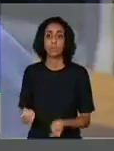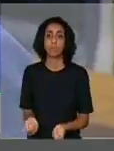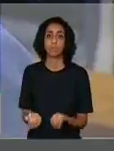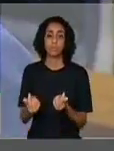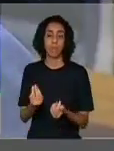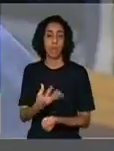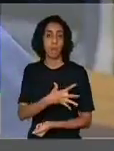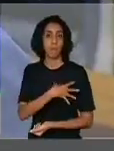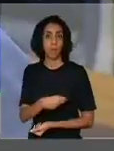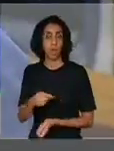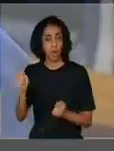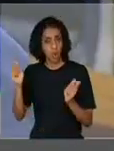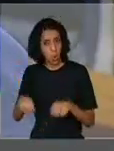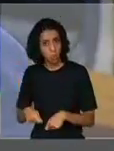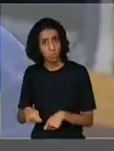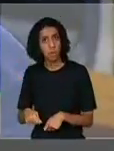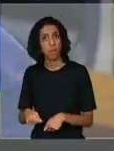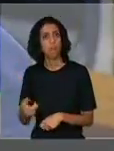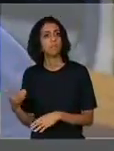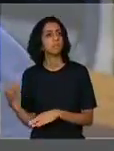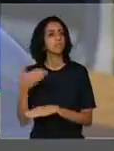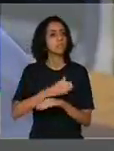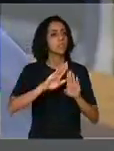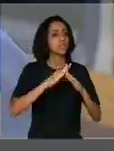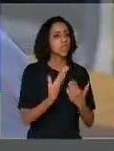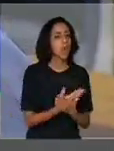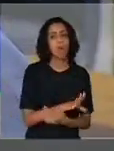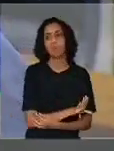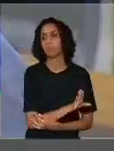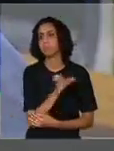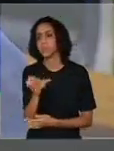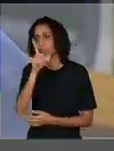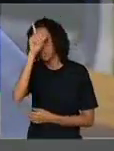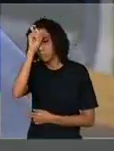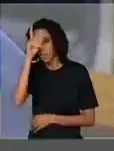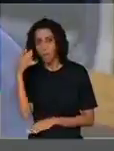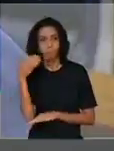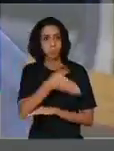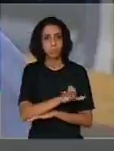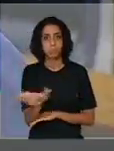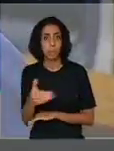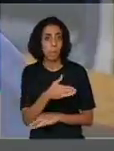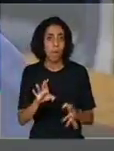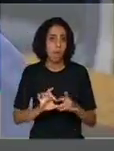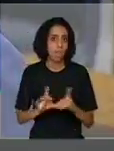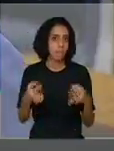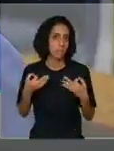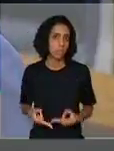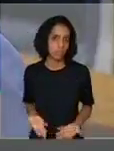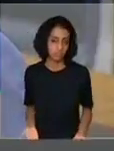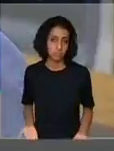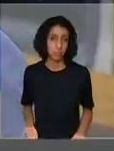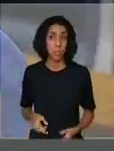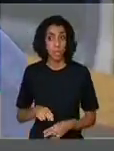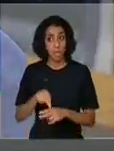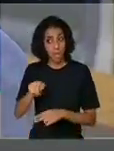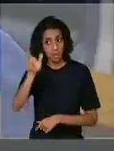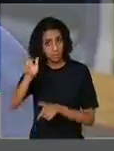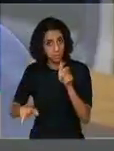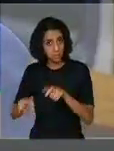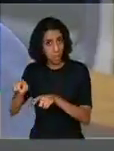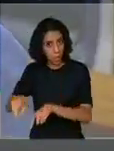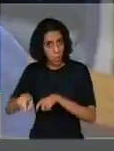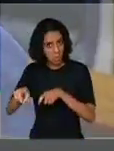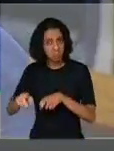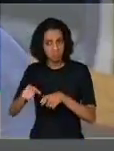se deslocar até as unidades de saúde, para que tivessem uma condição mais digna de vida. São esses produtores rurais que têm o nosso